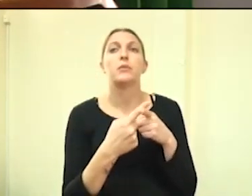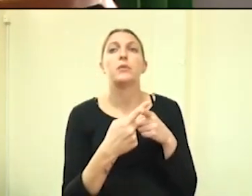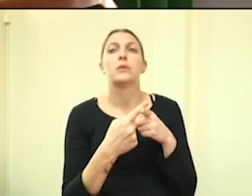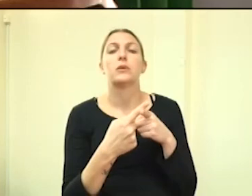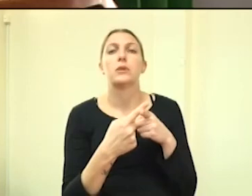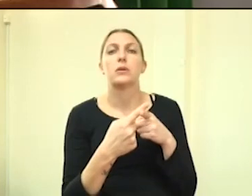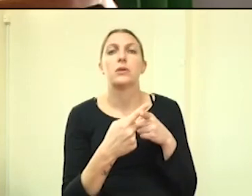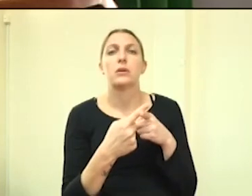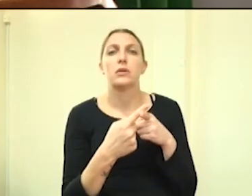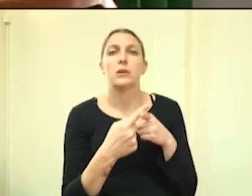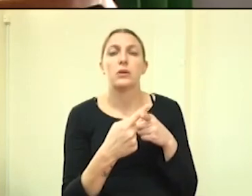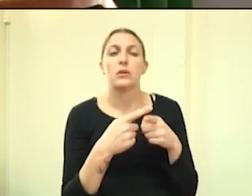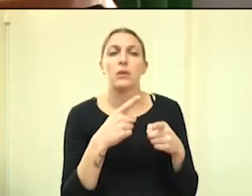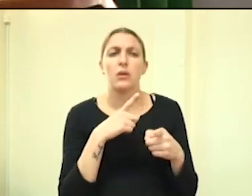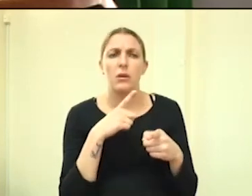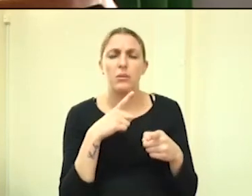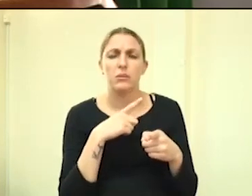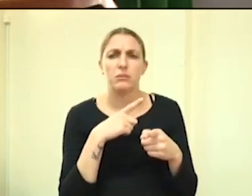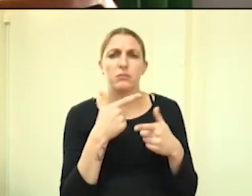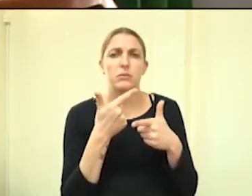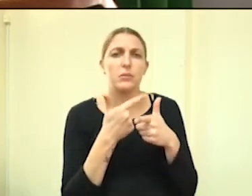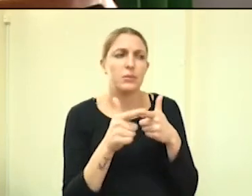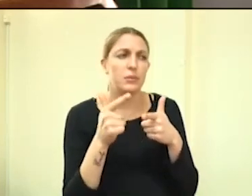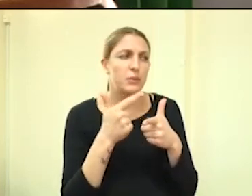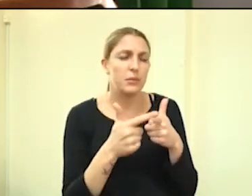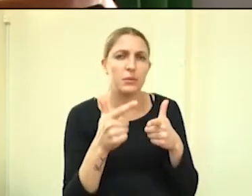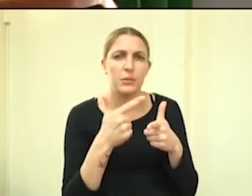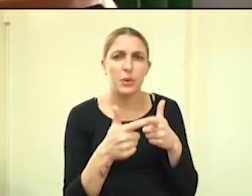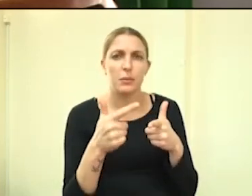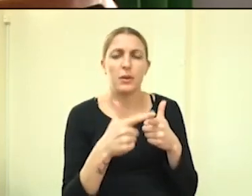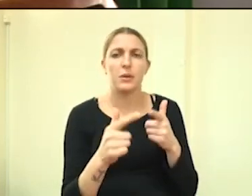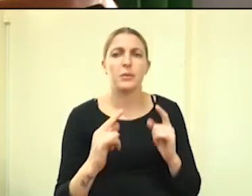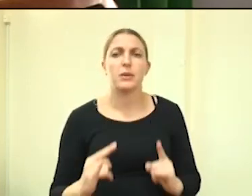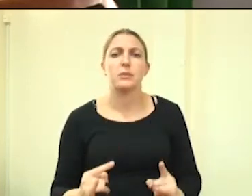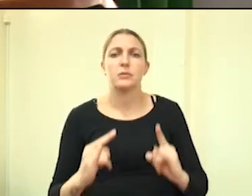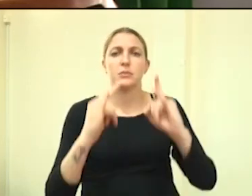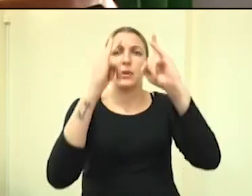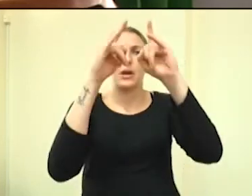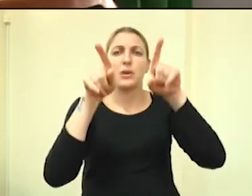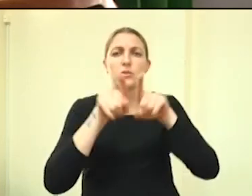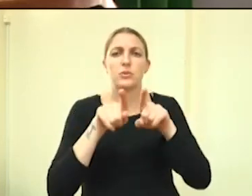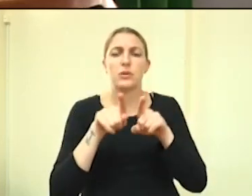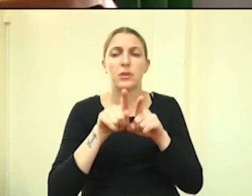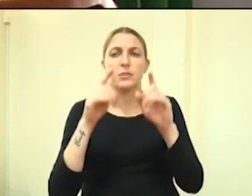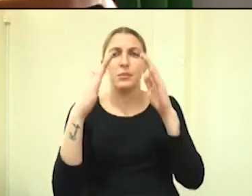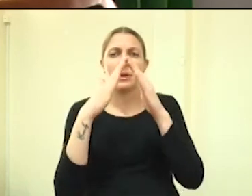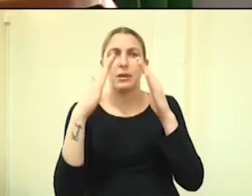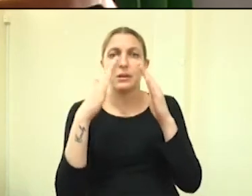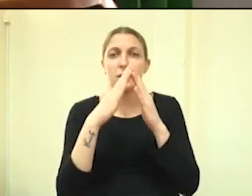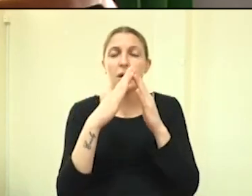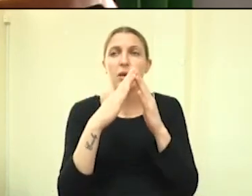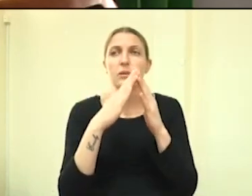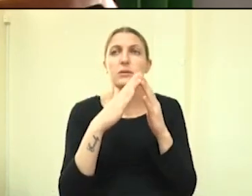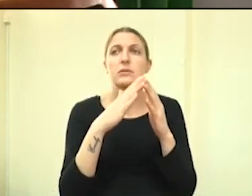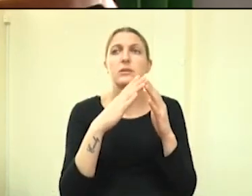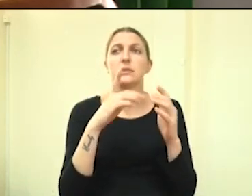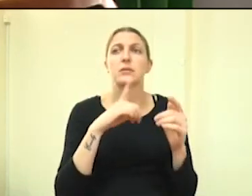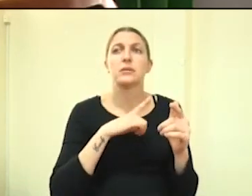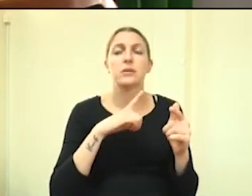rachando os prédios, aonde que essa valeta corta a rua de fora a fora. E tem mais um porém.